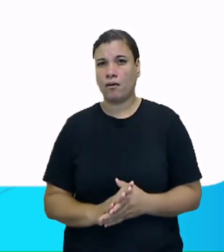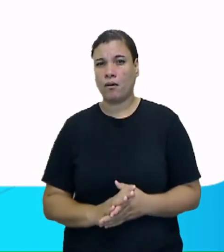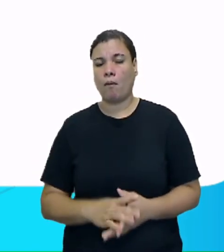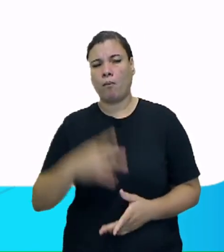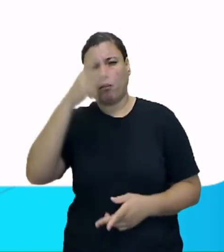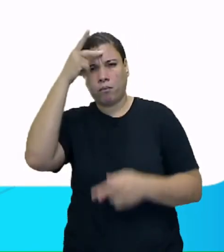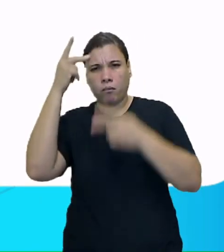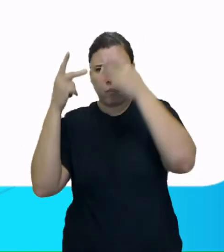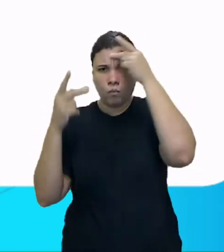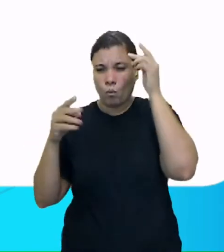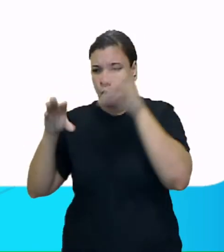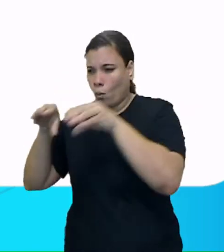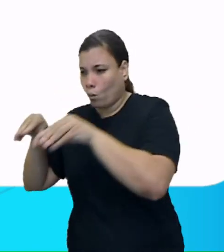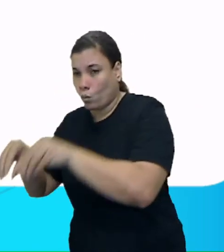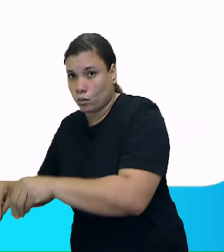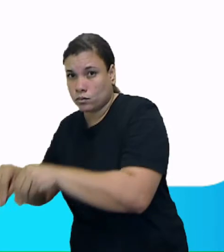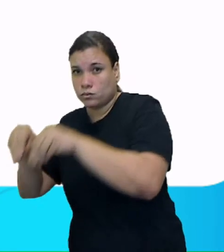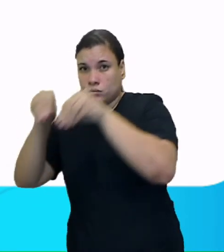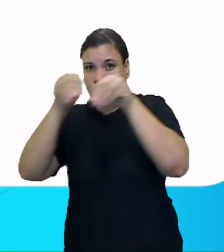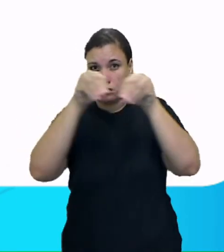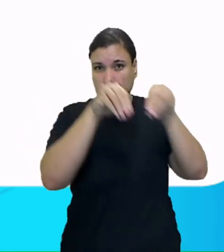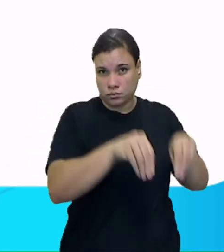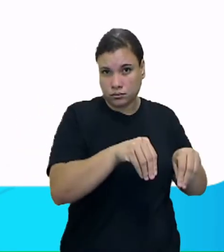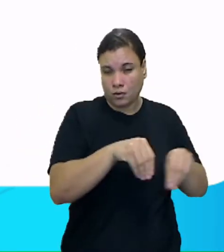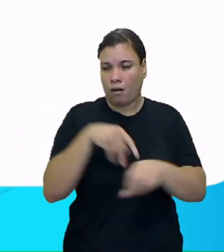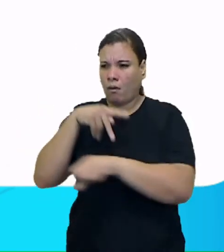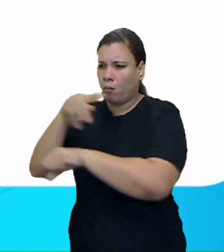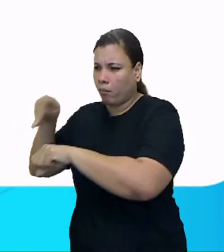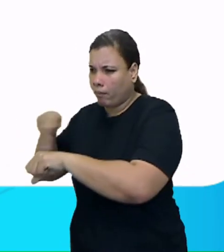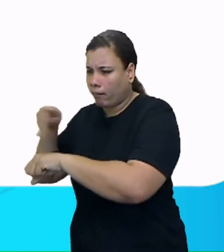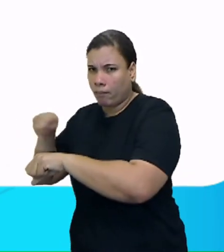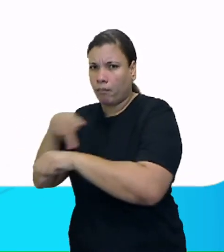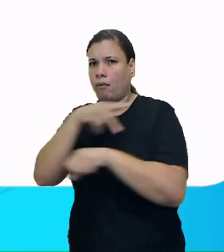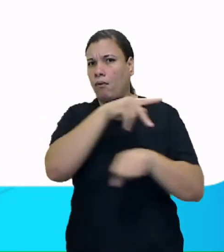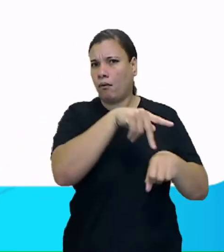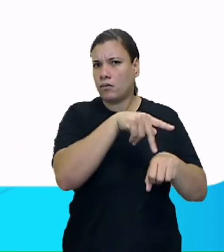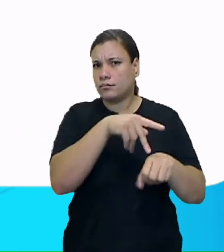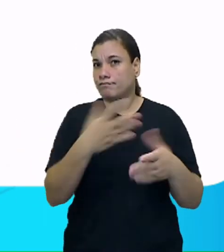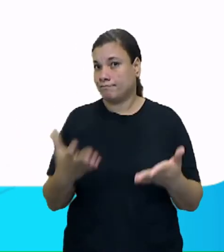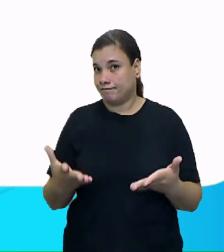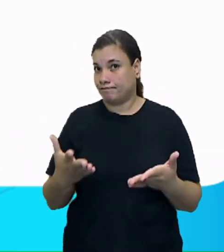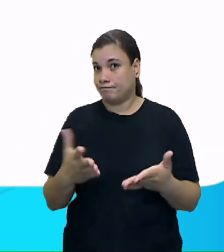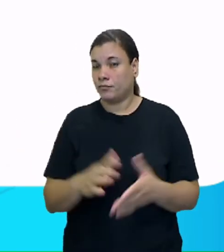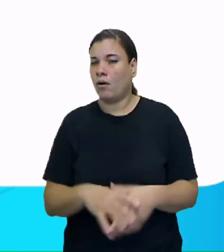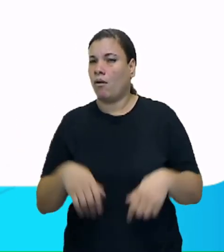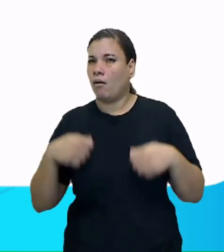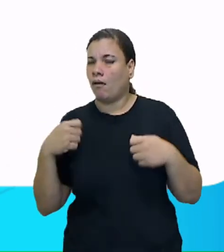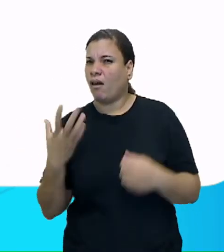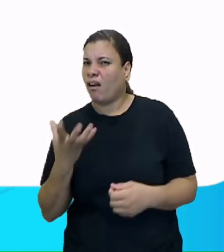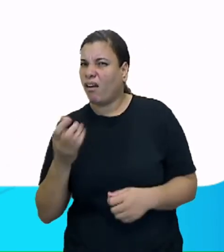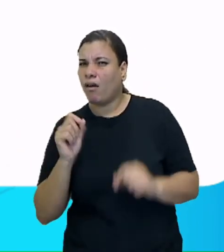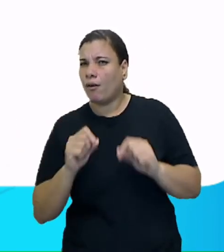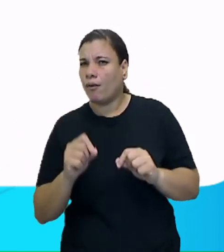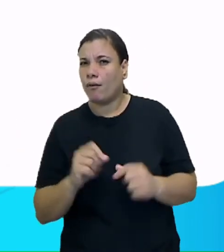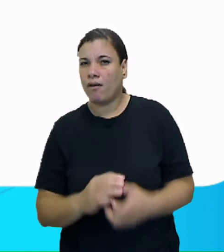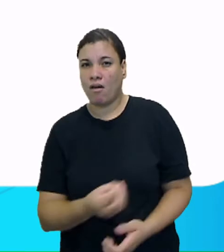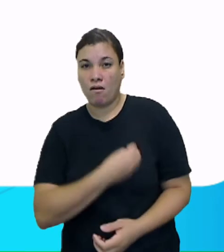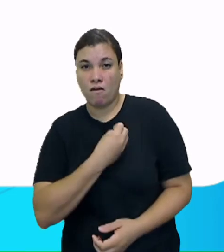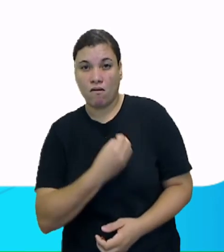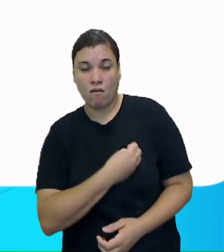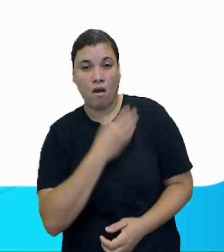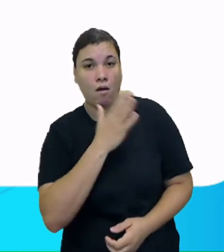que cruzam a fronteira de um país de maneira voluntária em busca de melhores condições